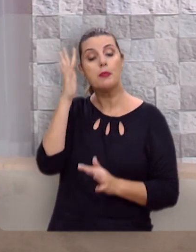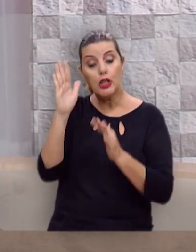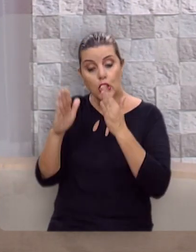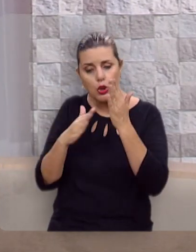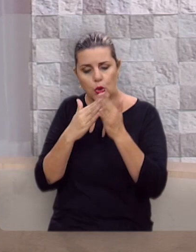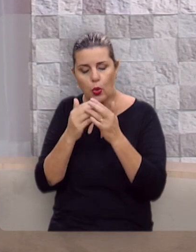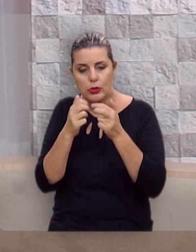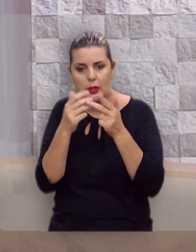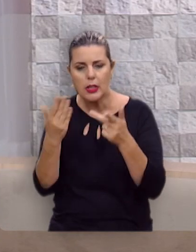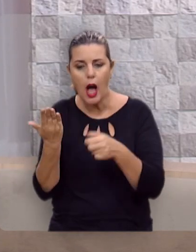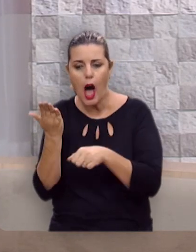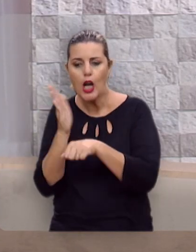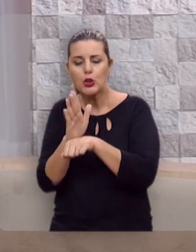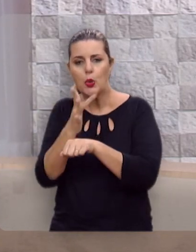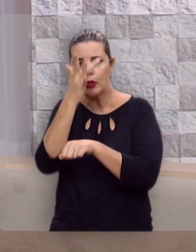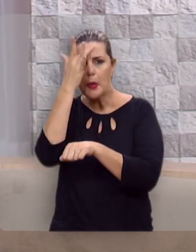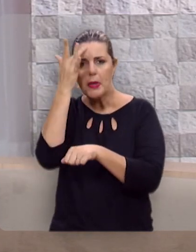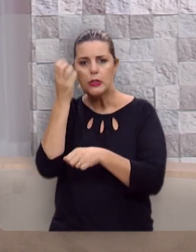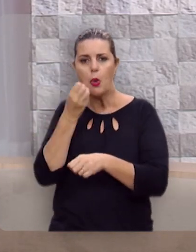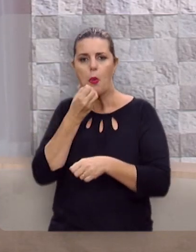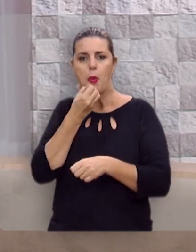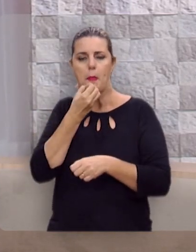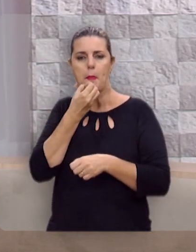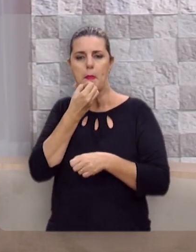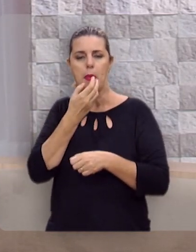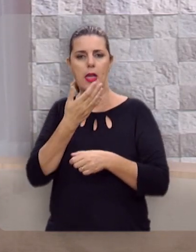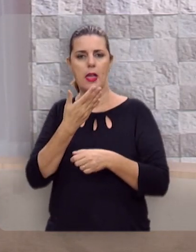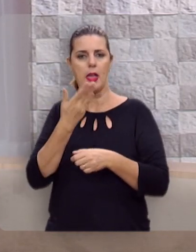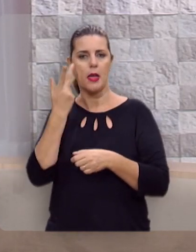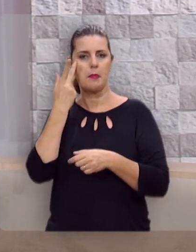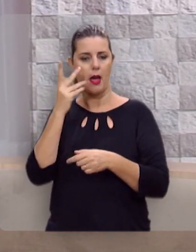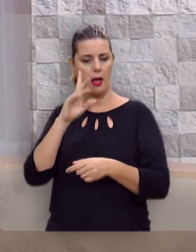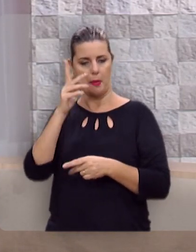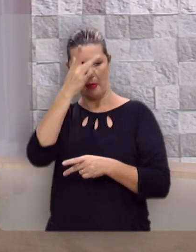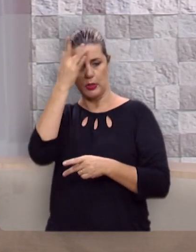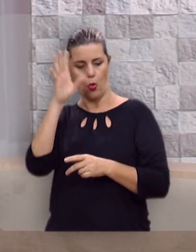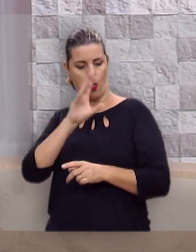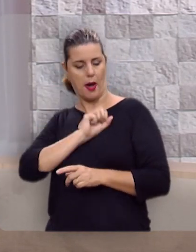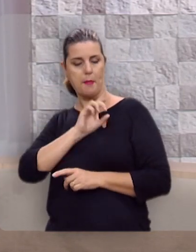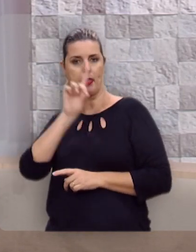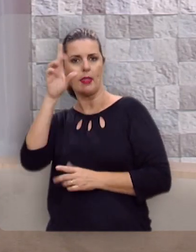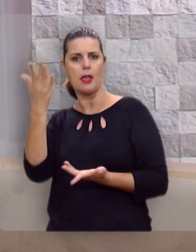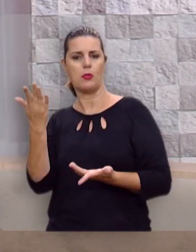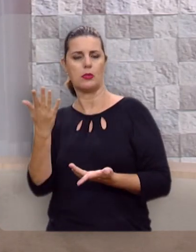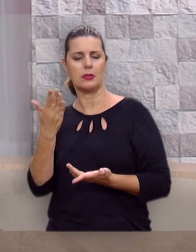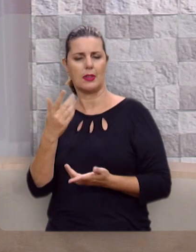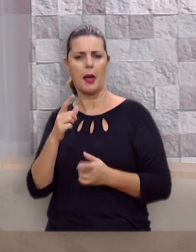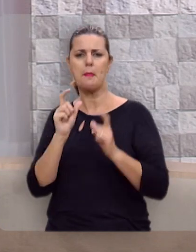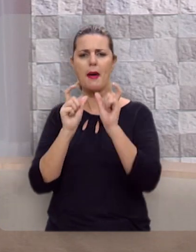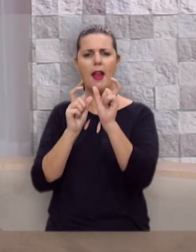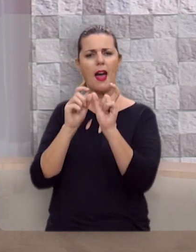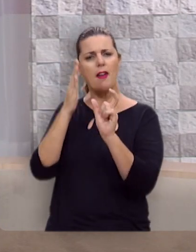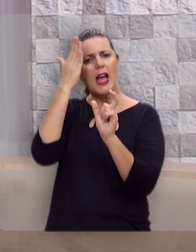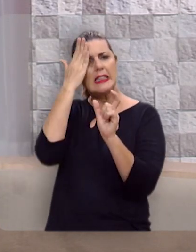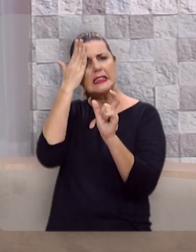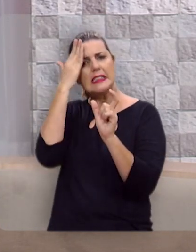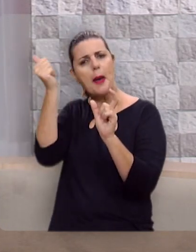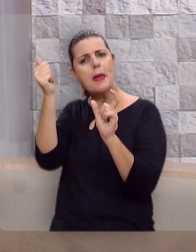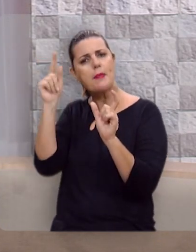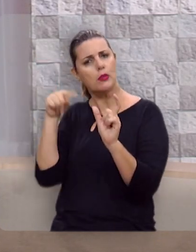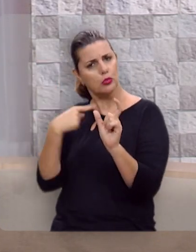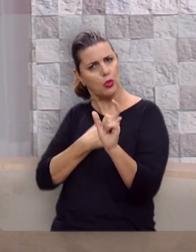que todas as coisas cooperam para o bem daqueles que amam a Deus. Esta palavra,